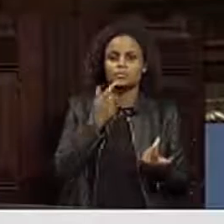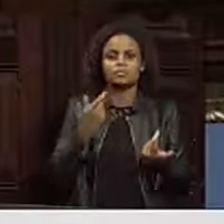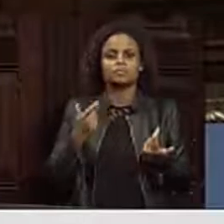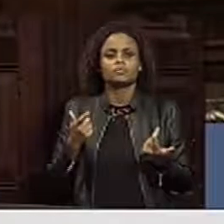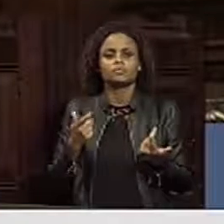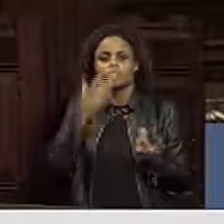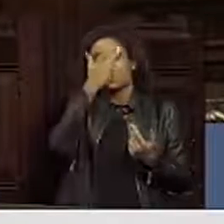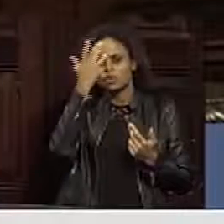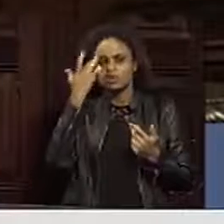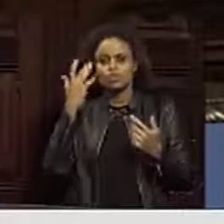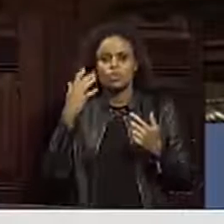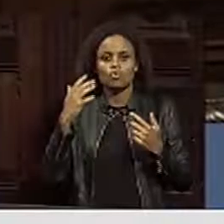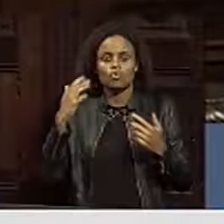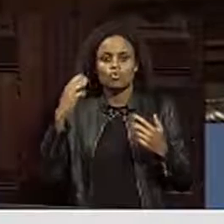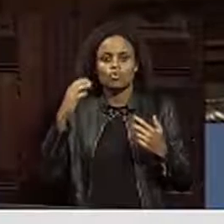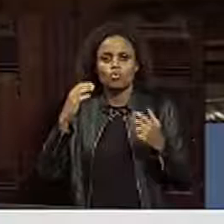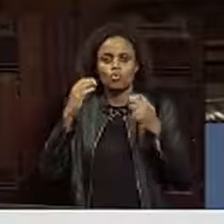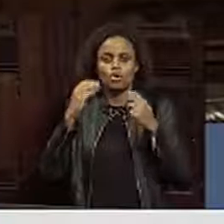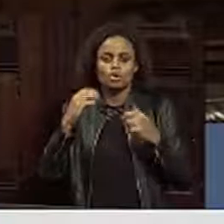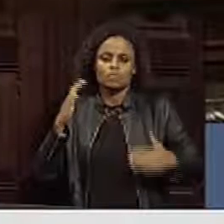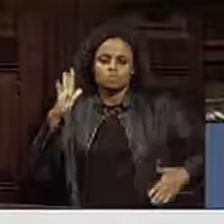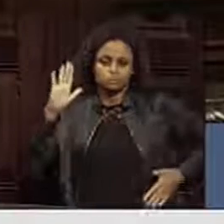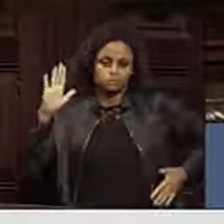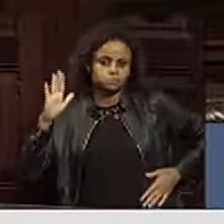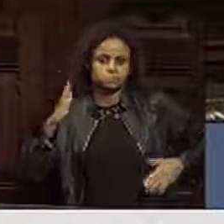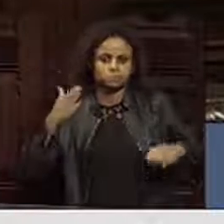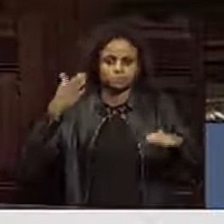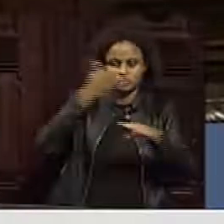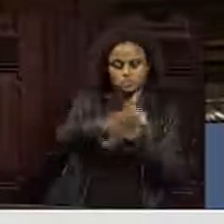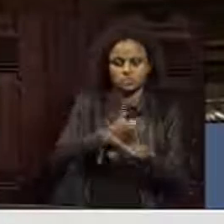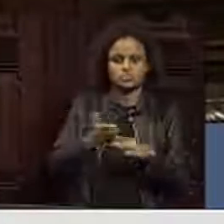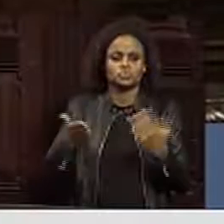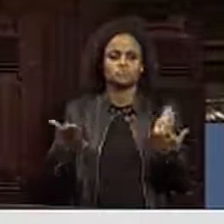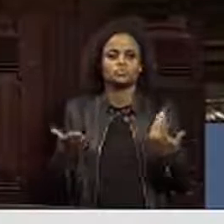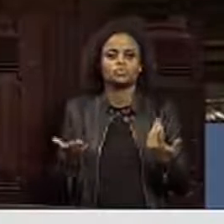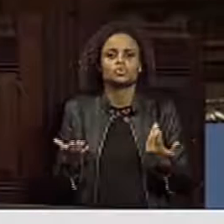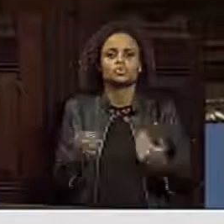criminosas atuando dentro das escolas,